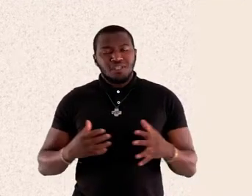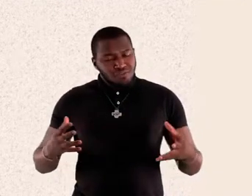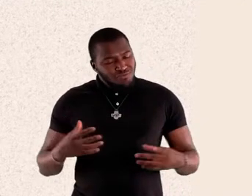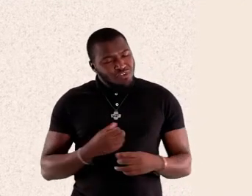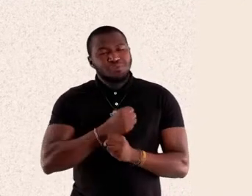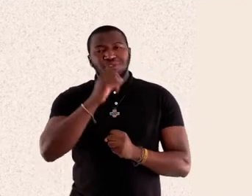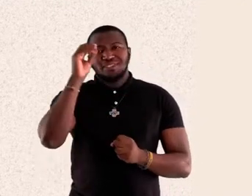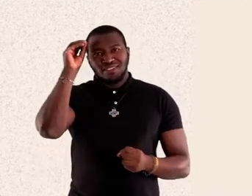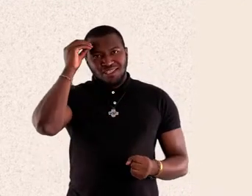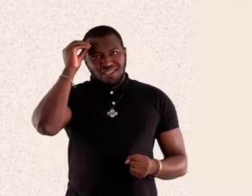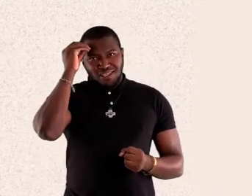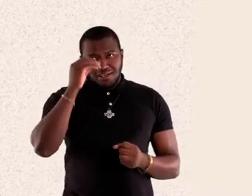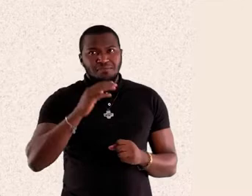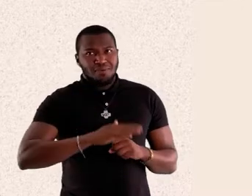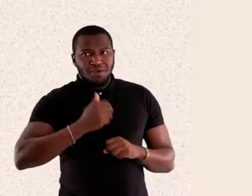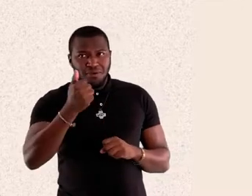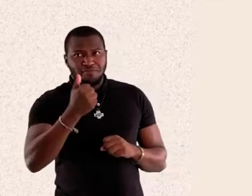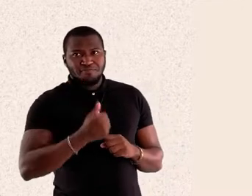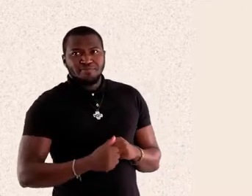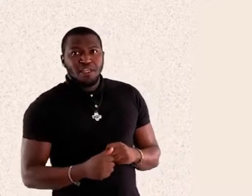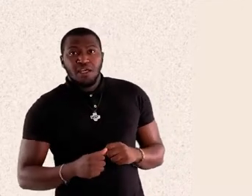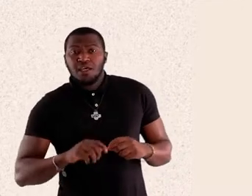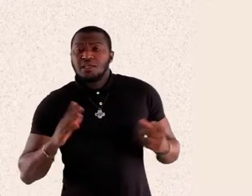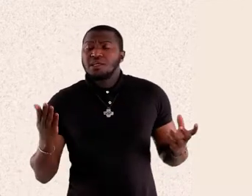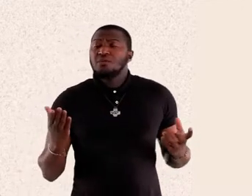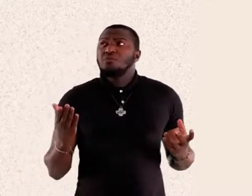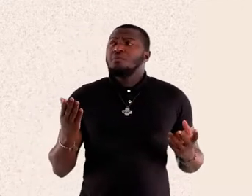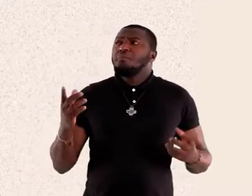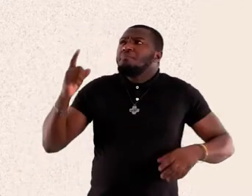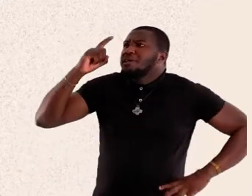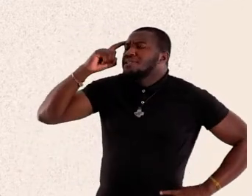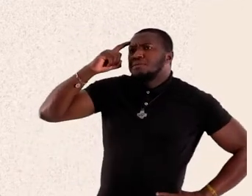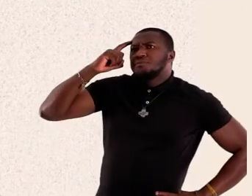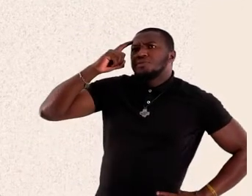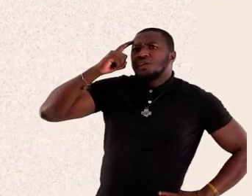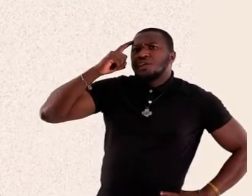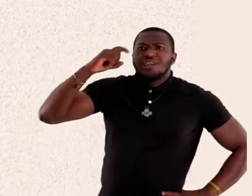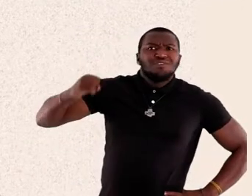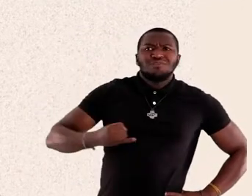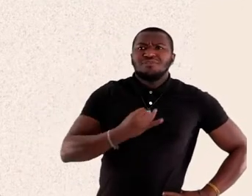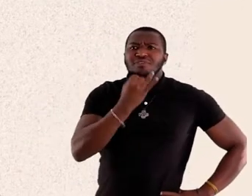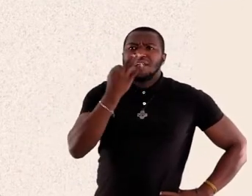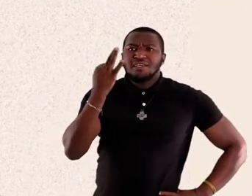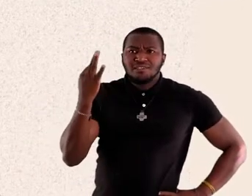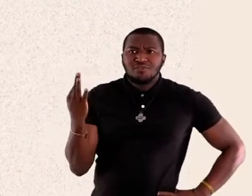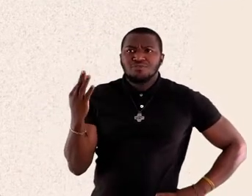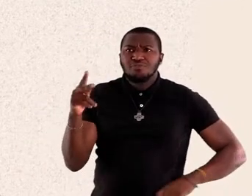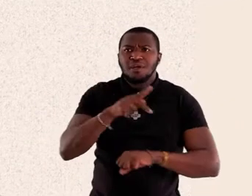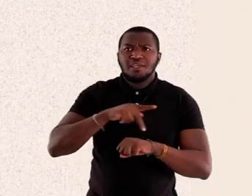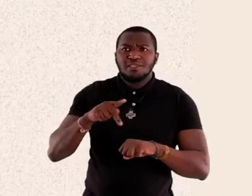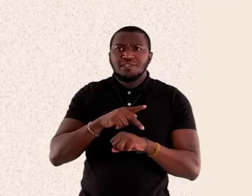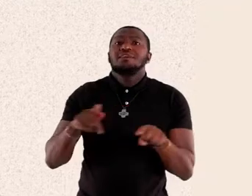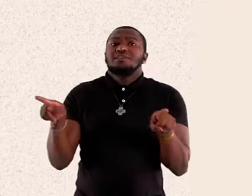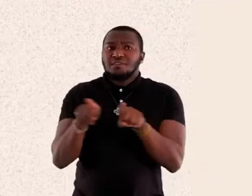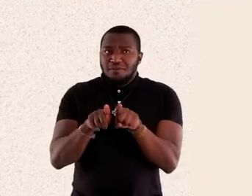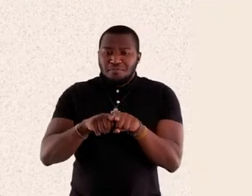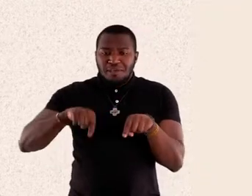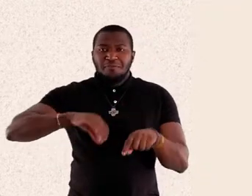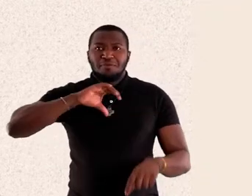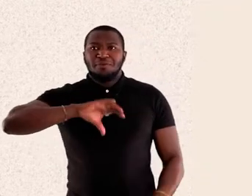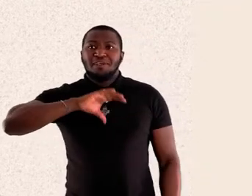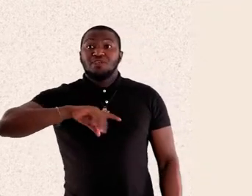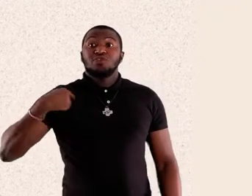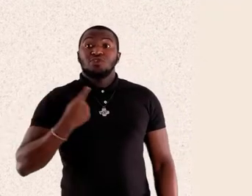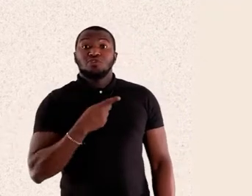pouquinho e aí é interessante a gente pensar que em várias línguas inclusive em português a gente